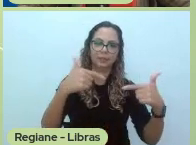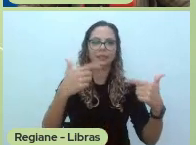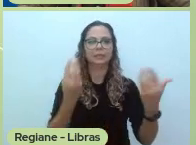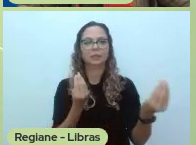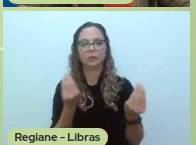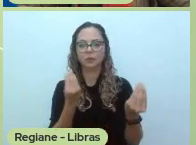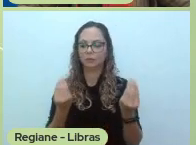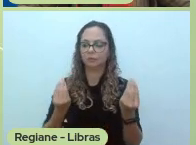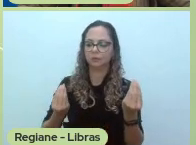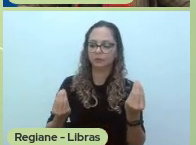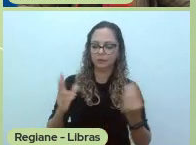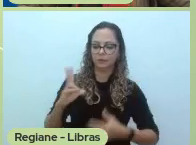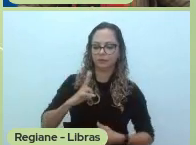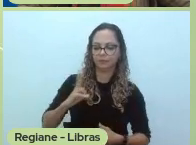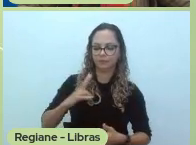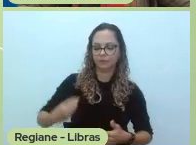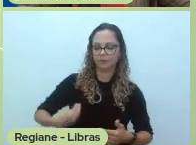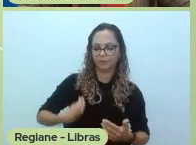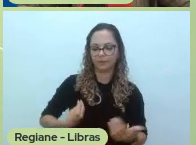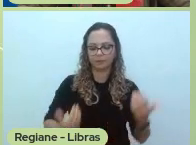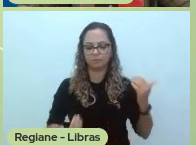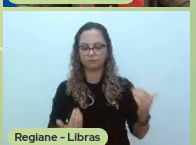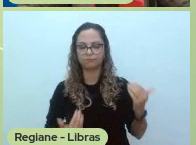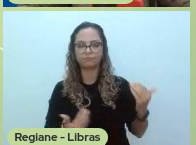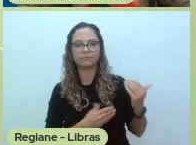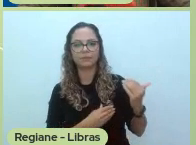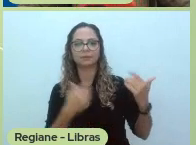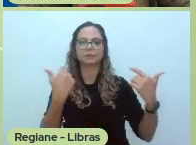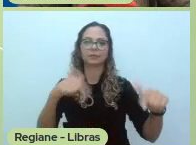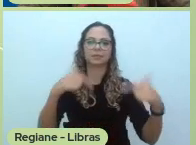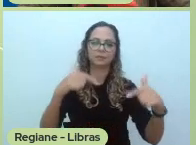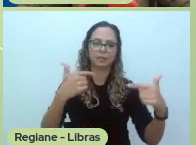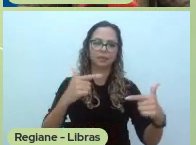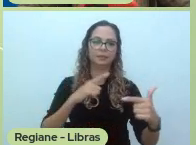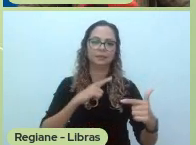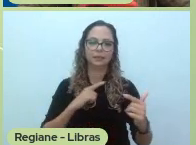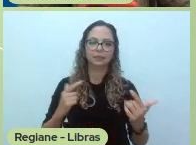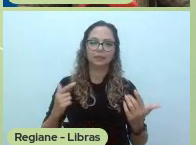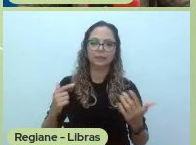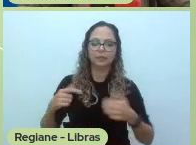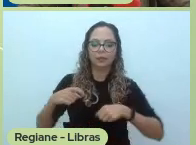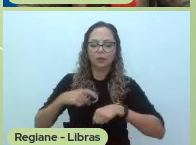questões pessoais e de trabalho, e um momento muito vulnerável do ponto de vista